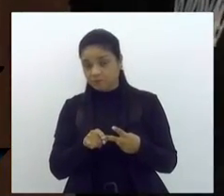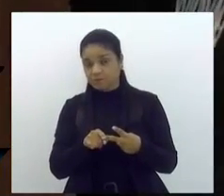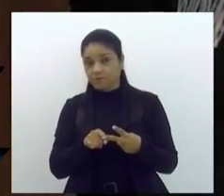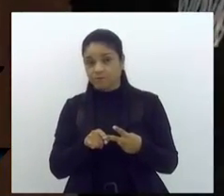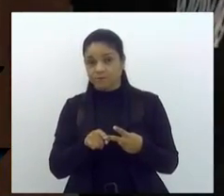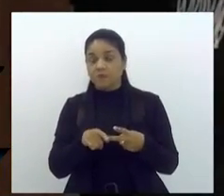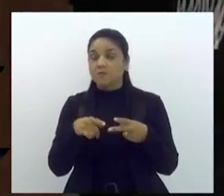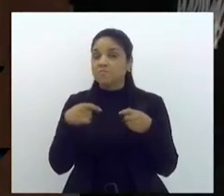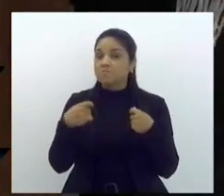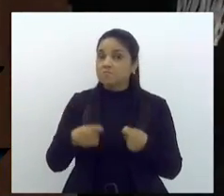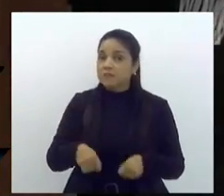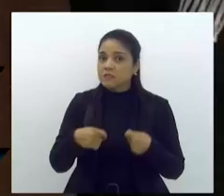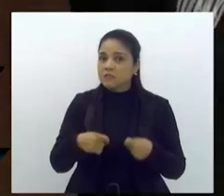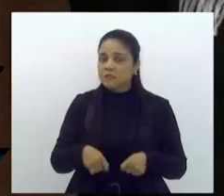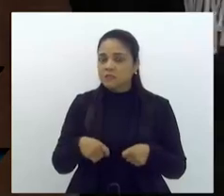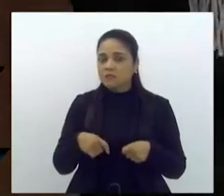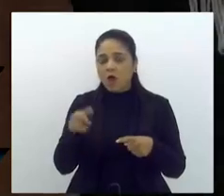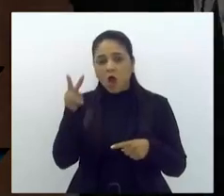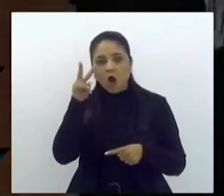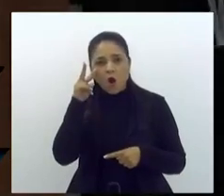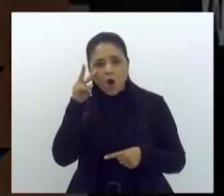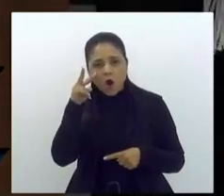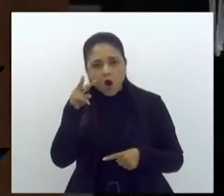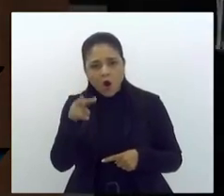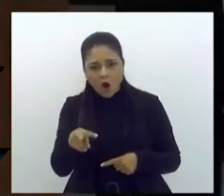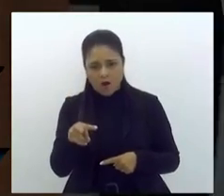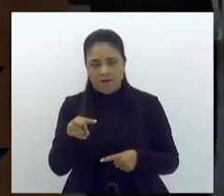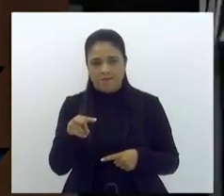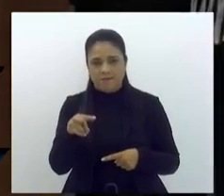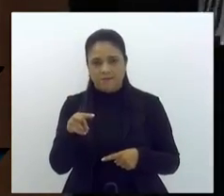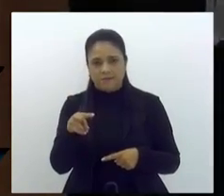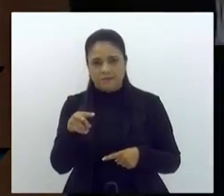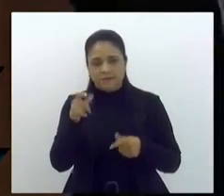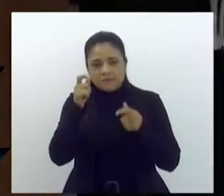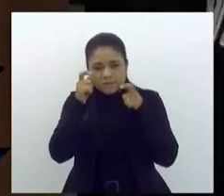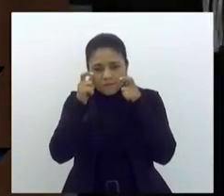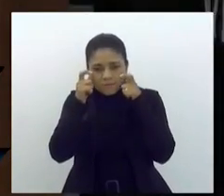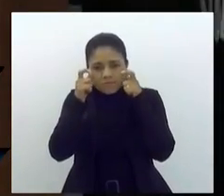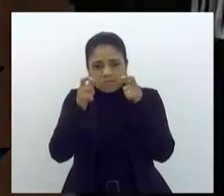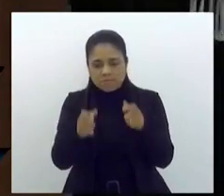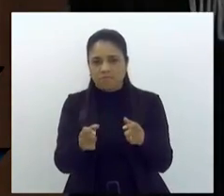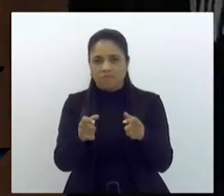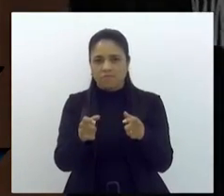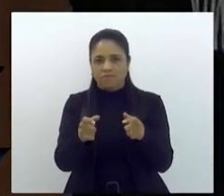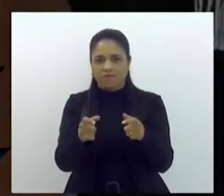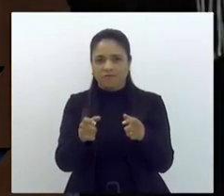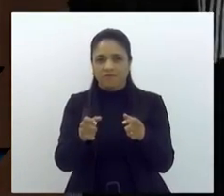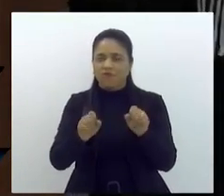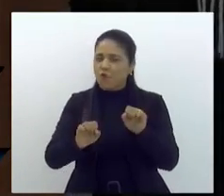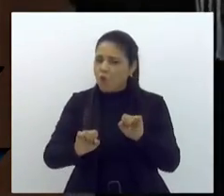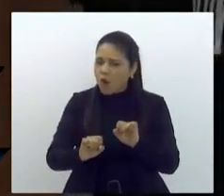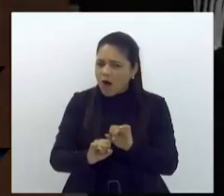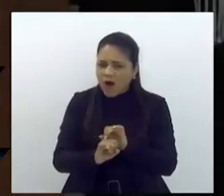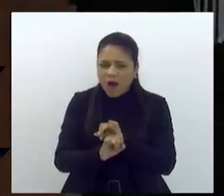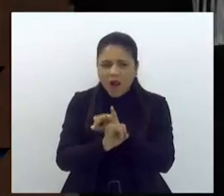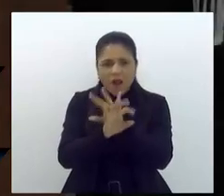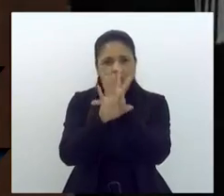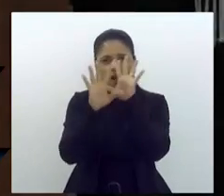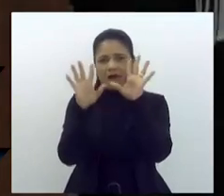a gente precisa ter olhos para ver e ficou absolutamente Claro